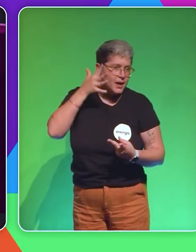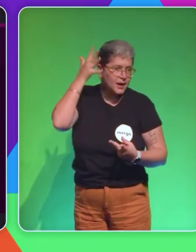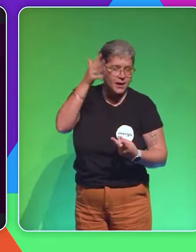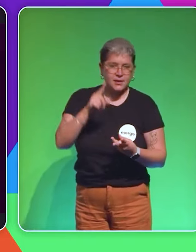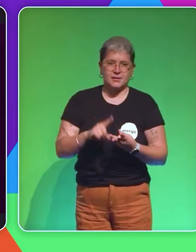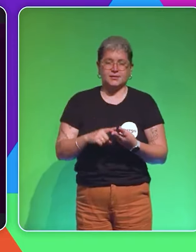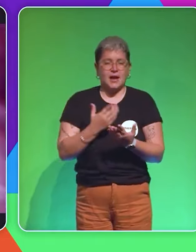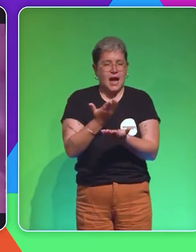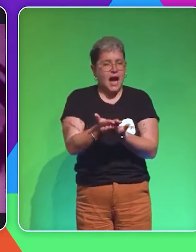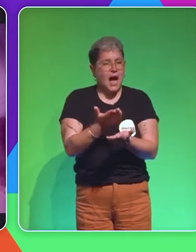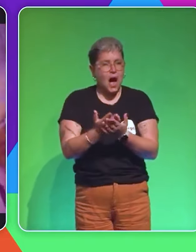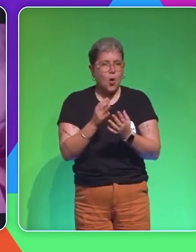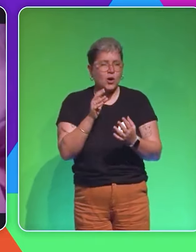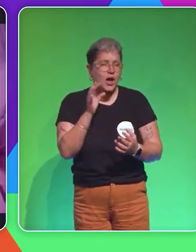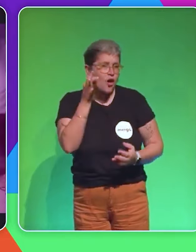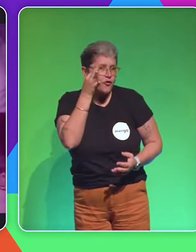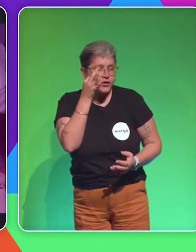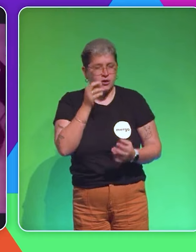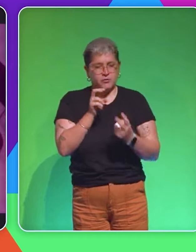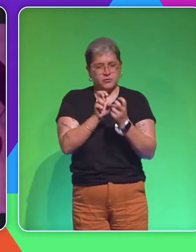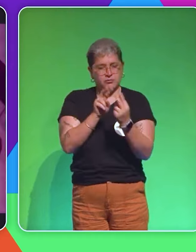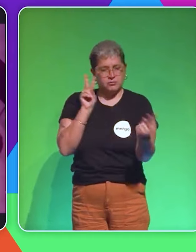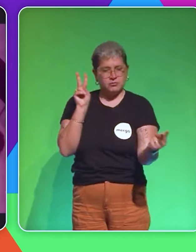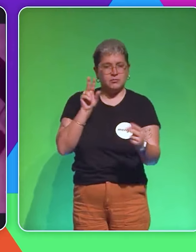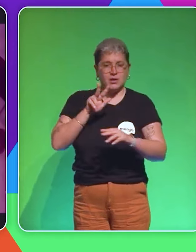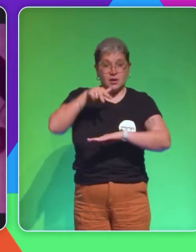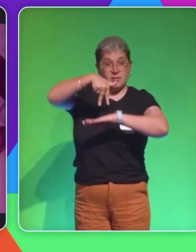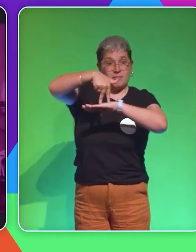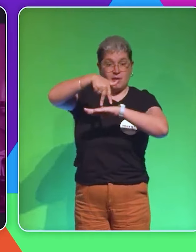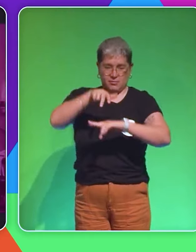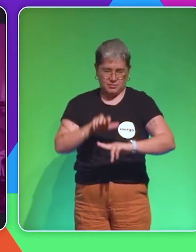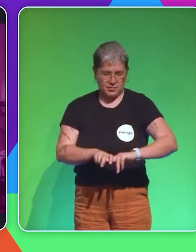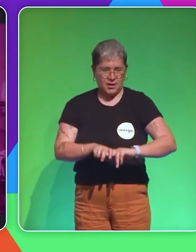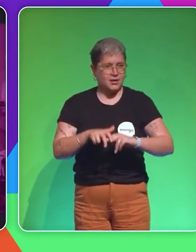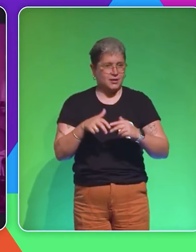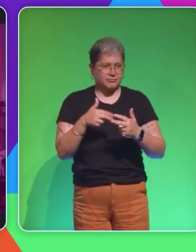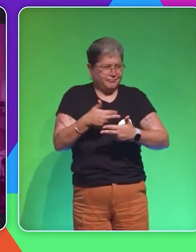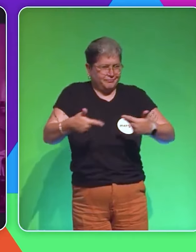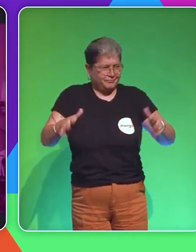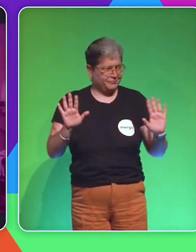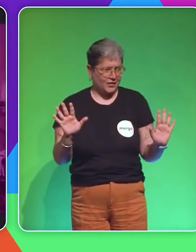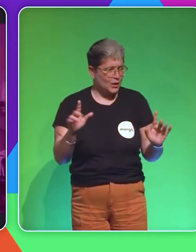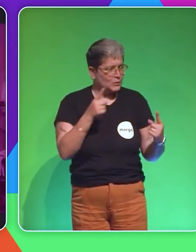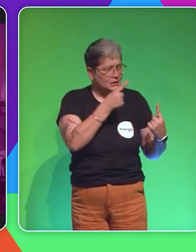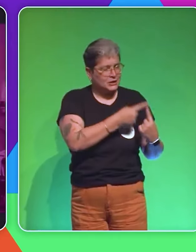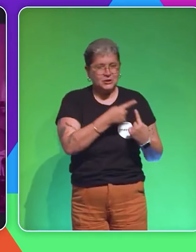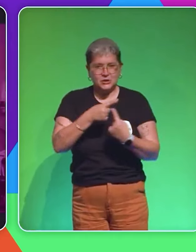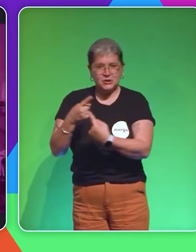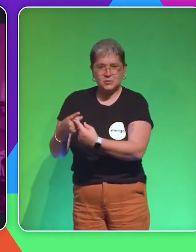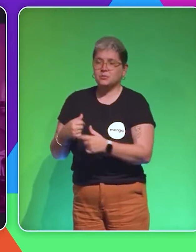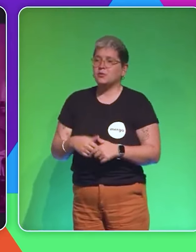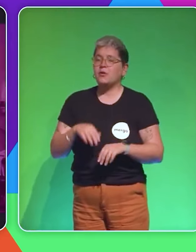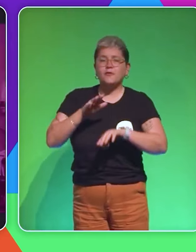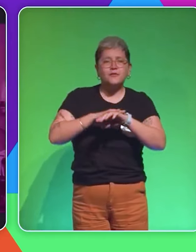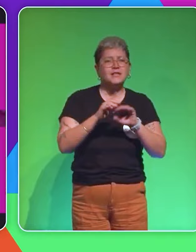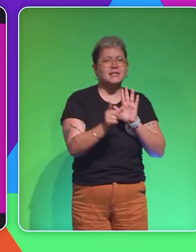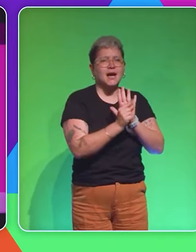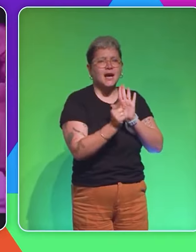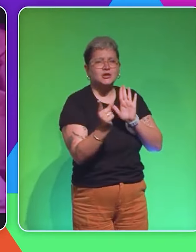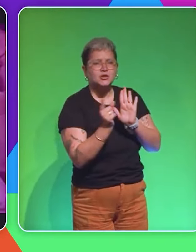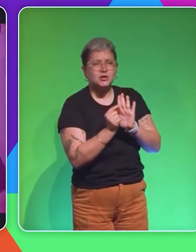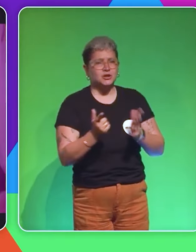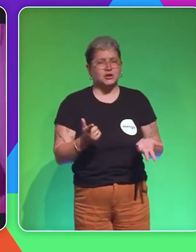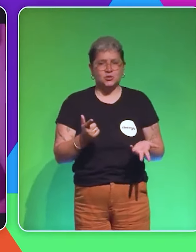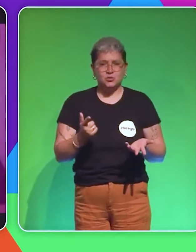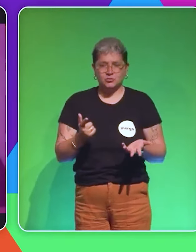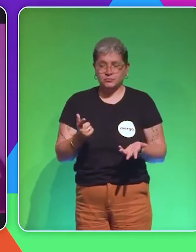aula ao vivo aula gravada palestra em pé palestra sentado eh artigo tudo que